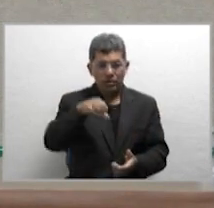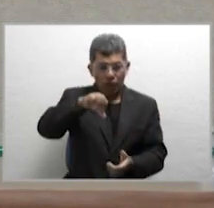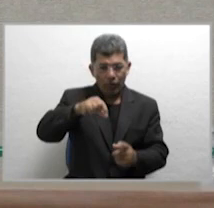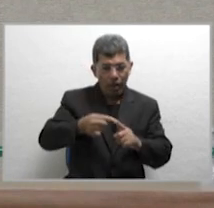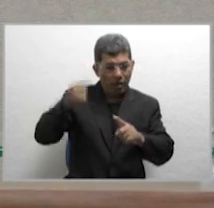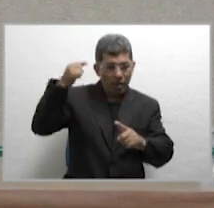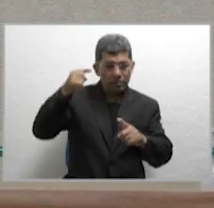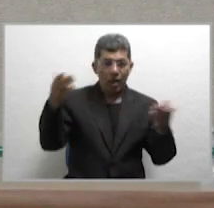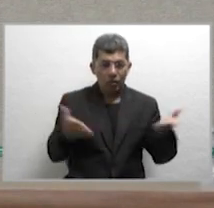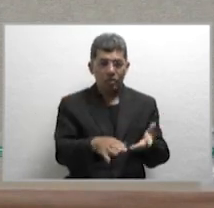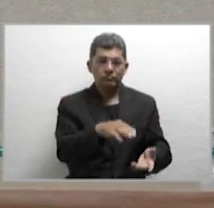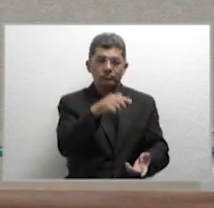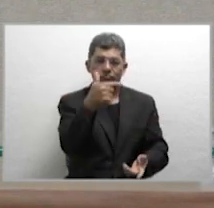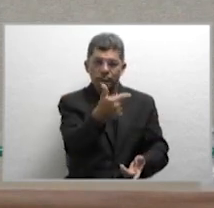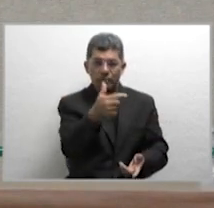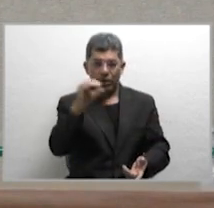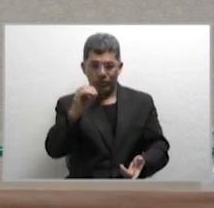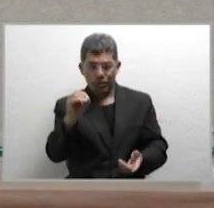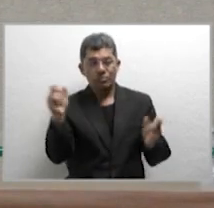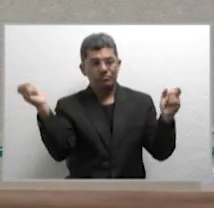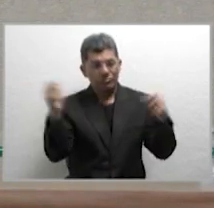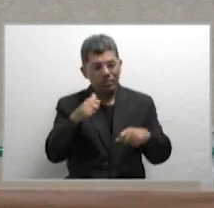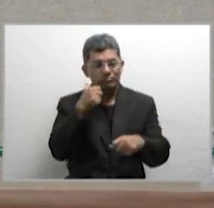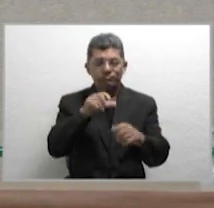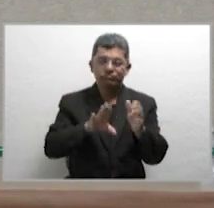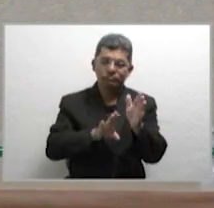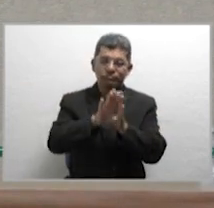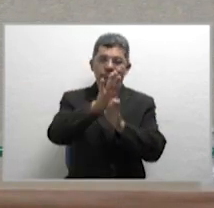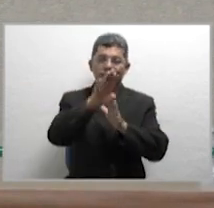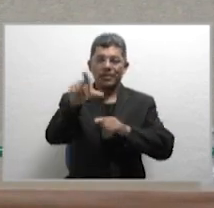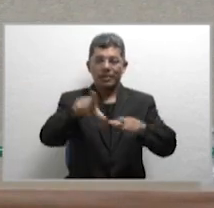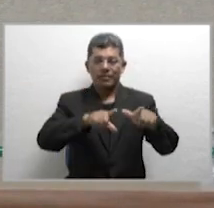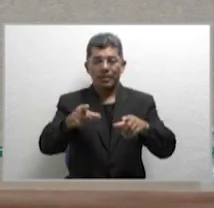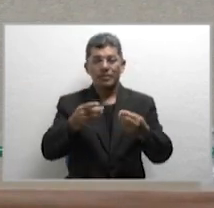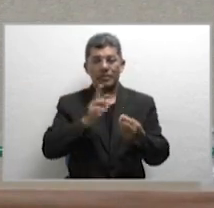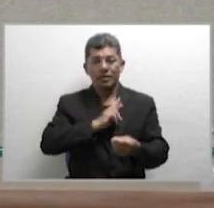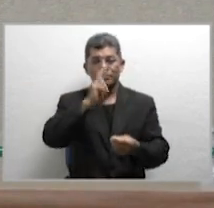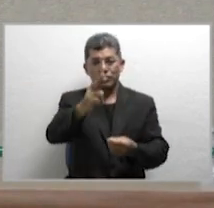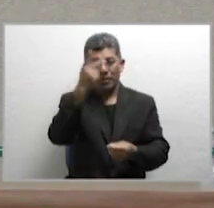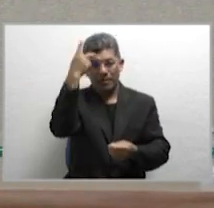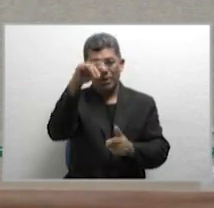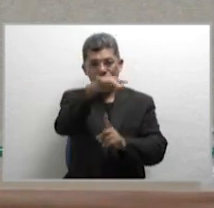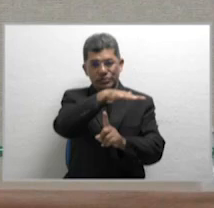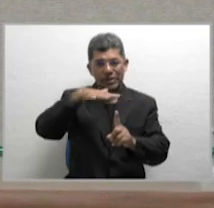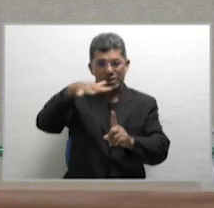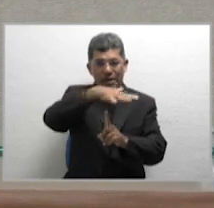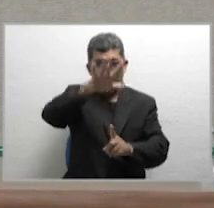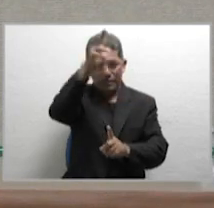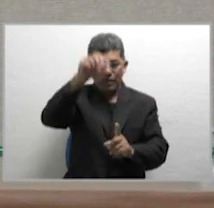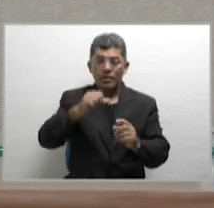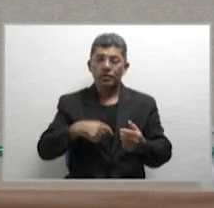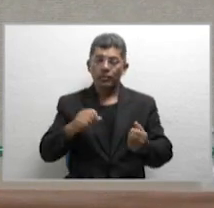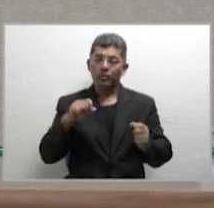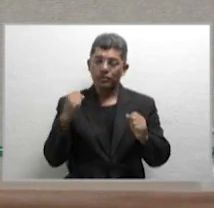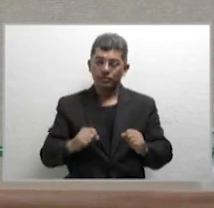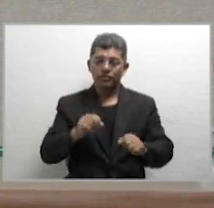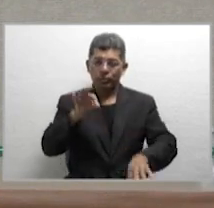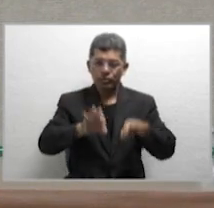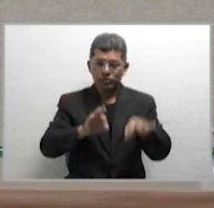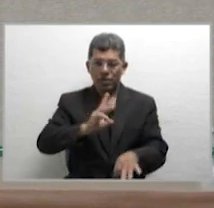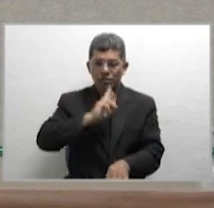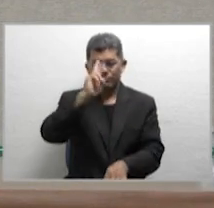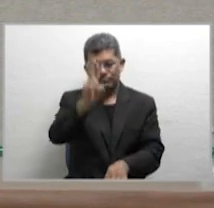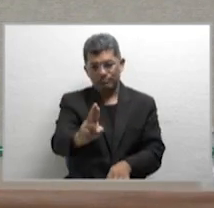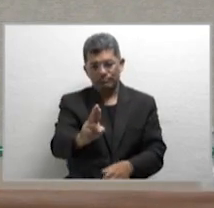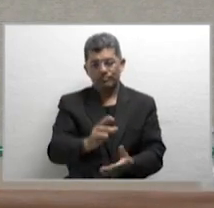apresentando projetos e soluções para a sociedade amazonense que tanto espera de cada um de nós que possamos produzir resultados. Então,